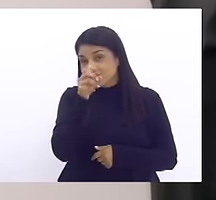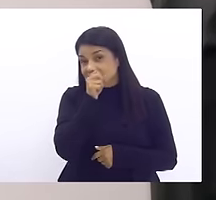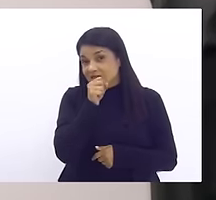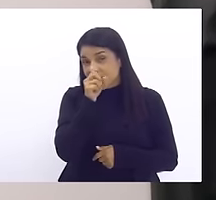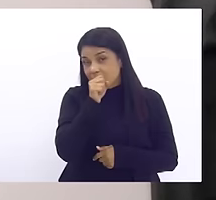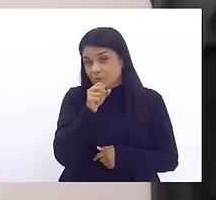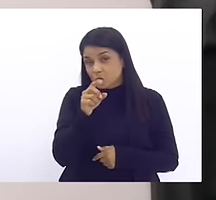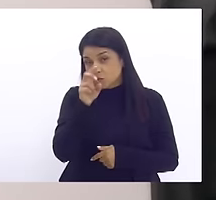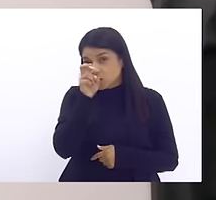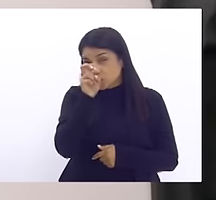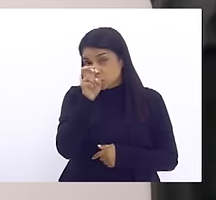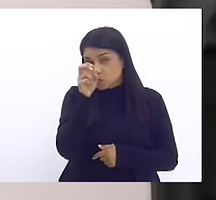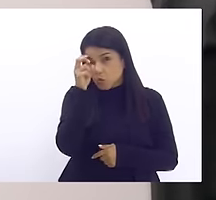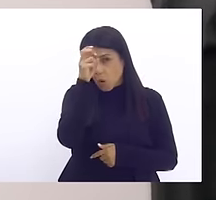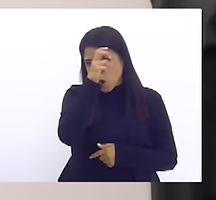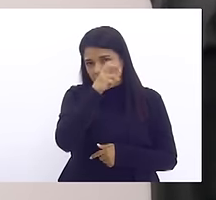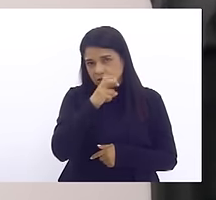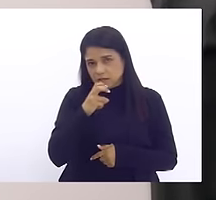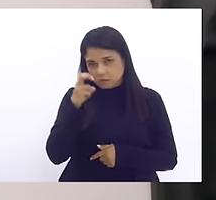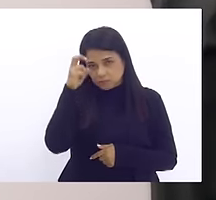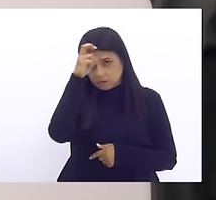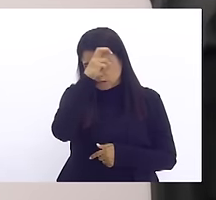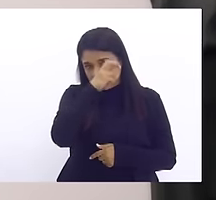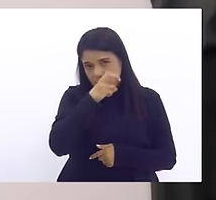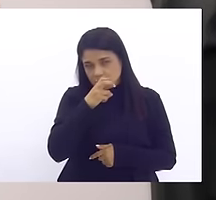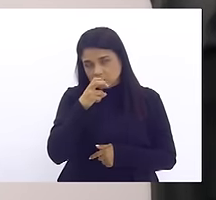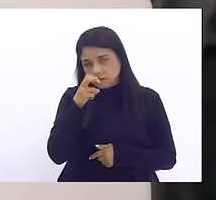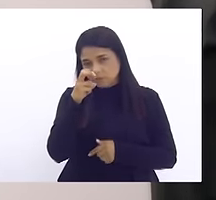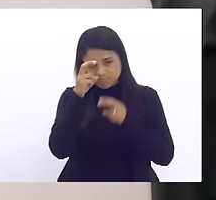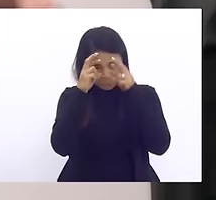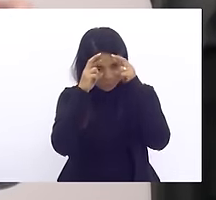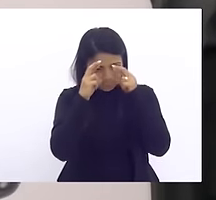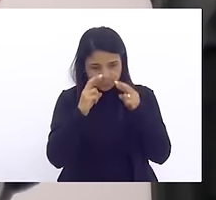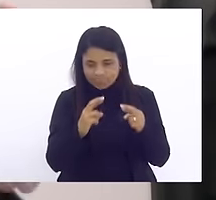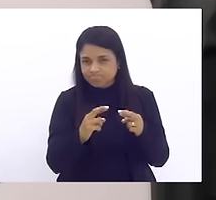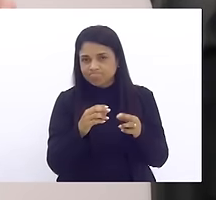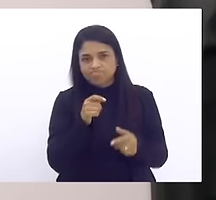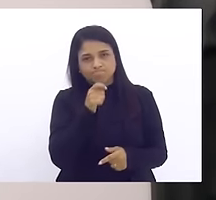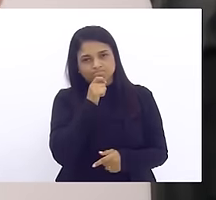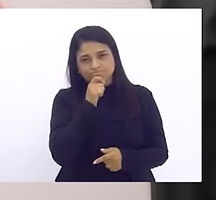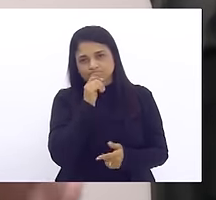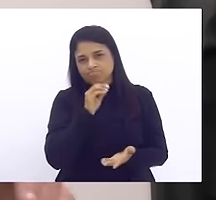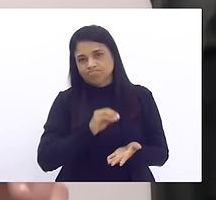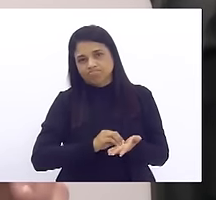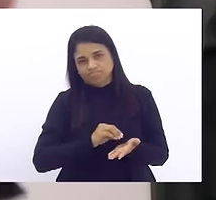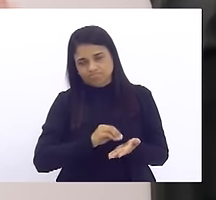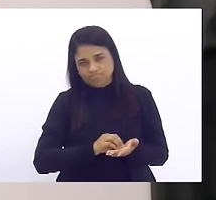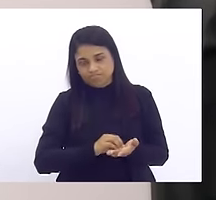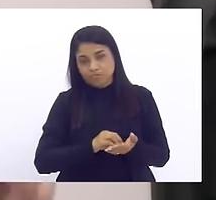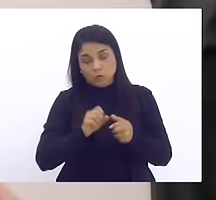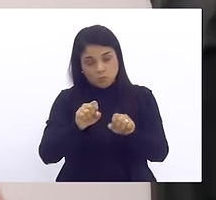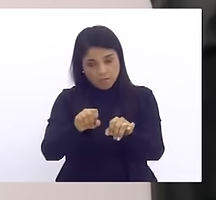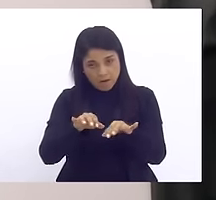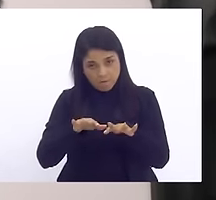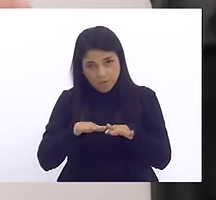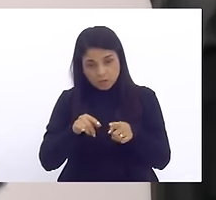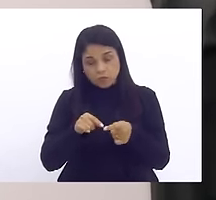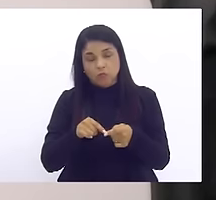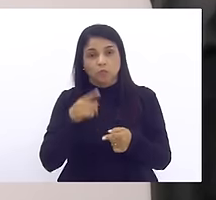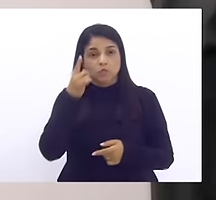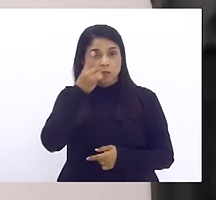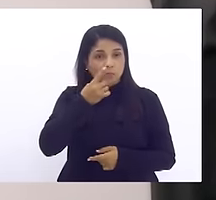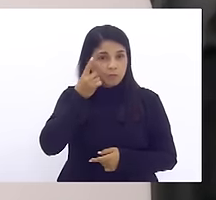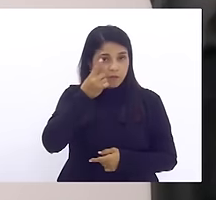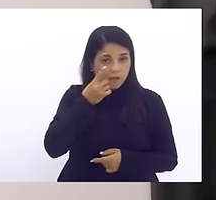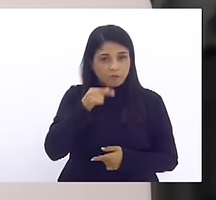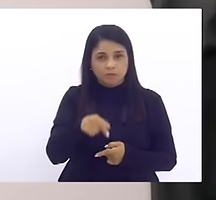5 horas Total falta de respeito para essa comissão para o com Parlamento para com os deputados para com